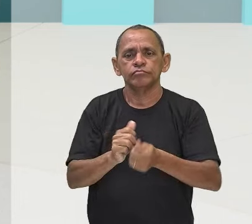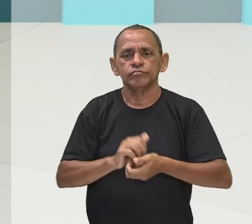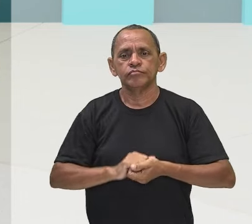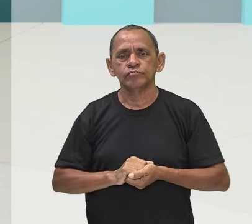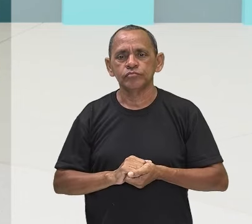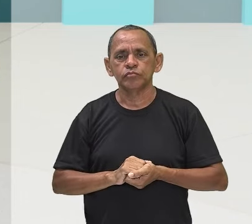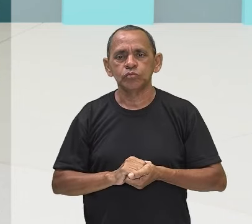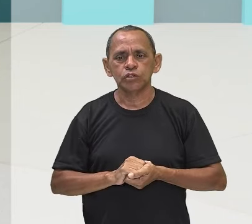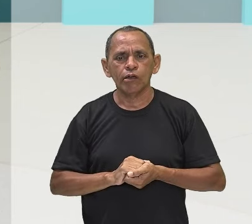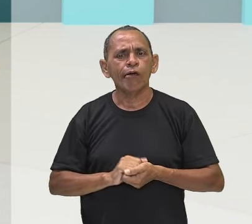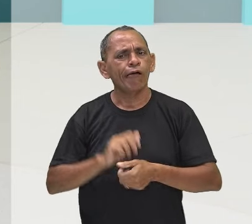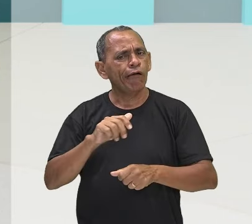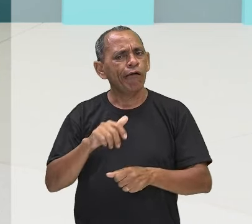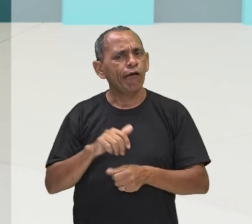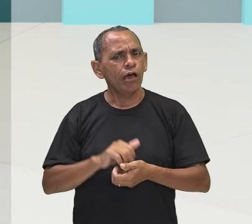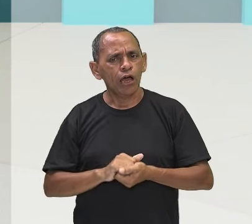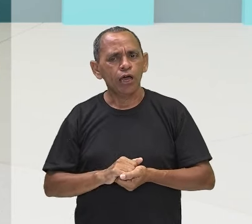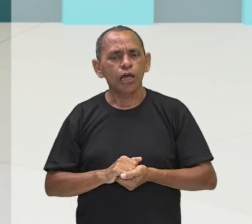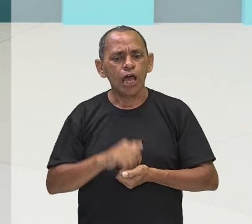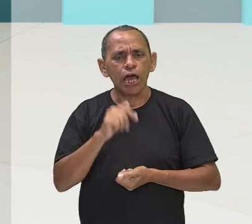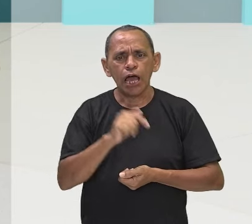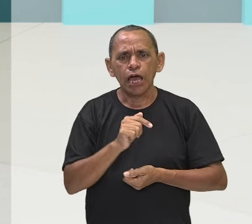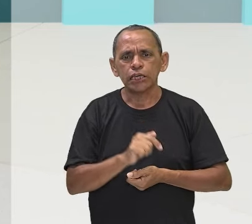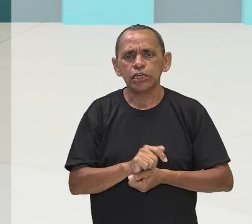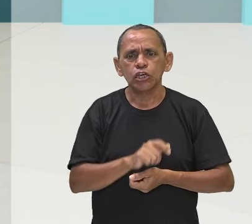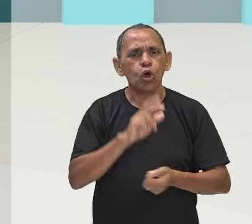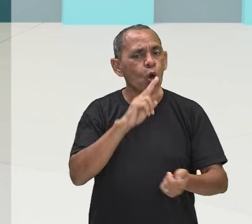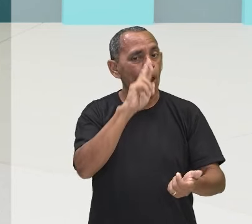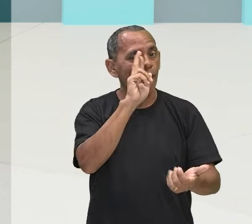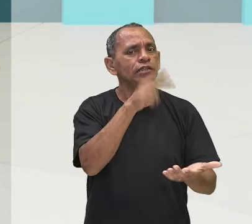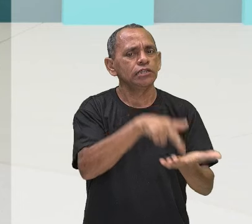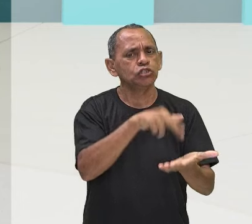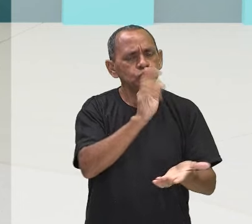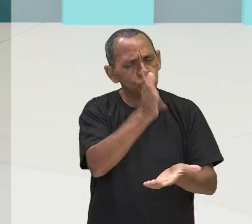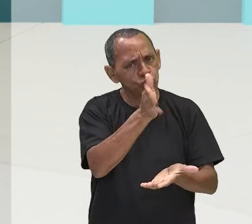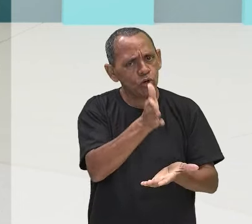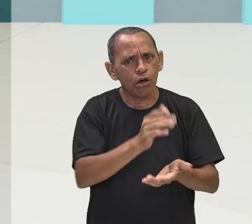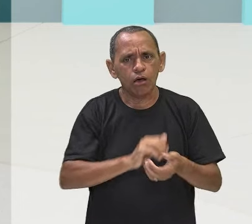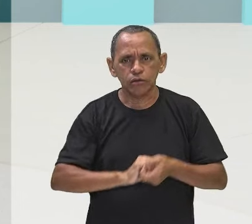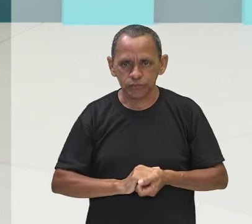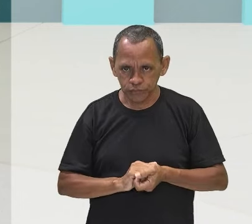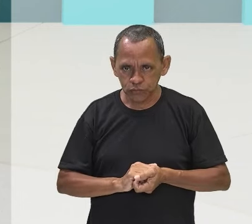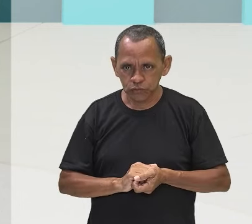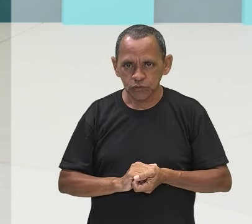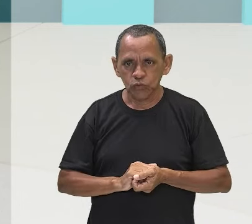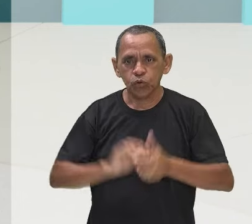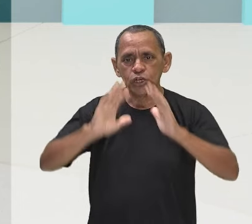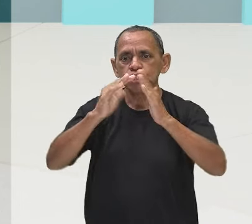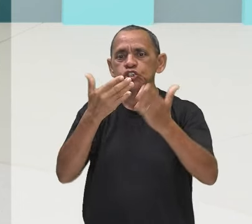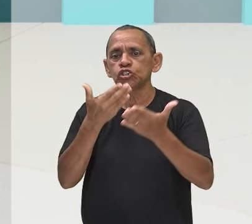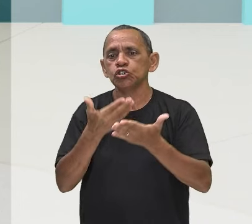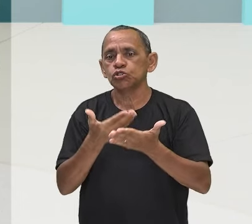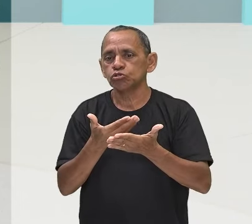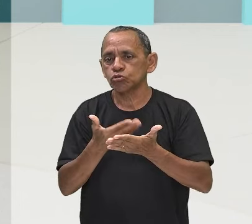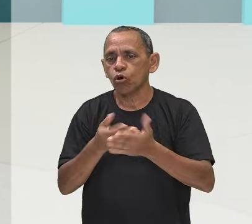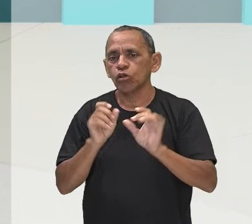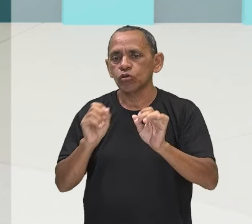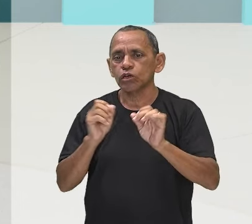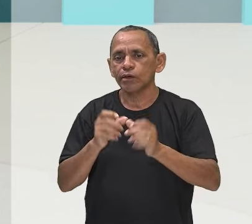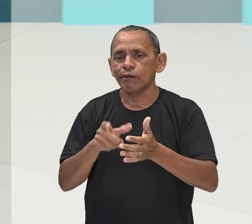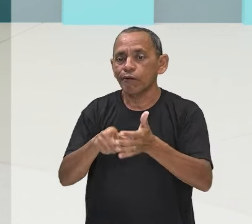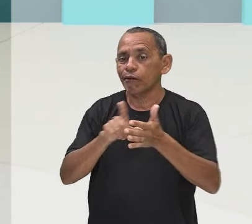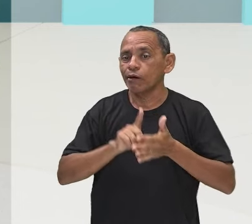ter realmente a oposição total. O realismo já fazia isso, o realismo, lembrando que foi a escola que veio antes do parnasianismo, então